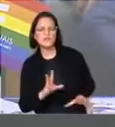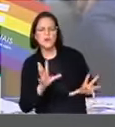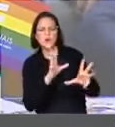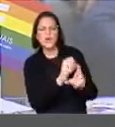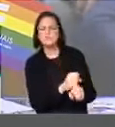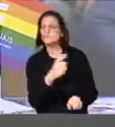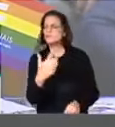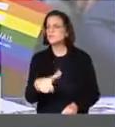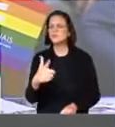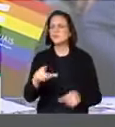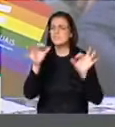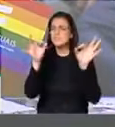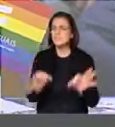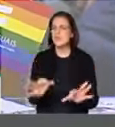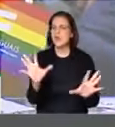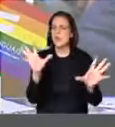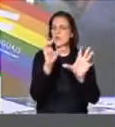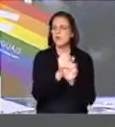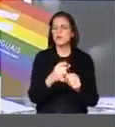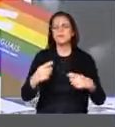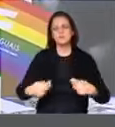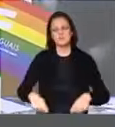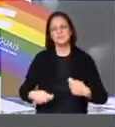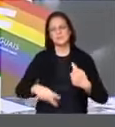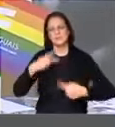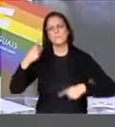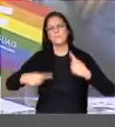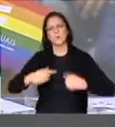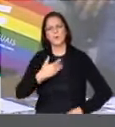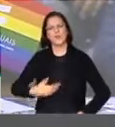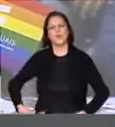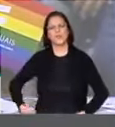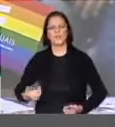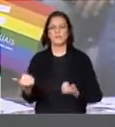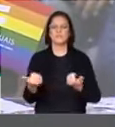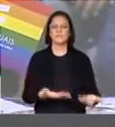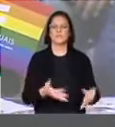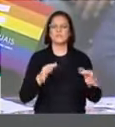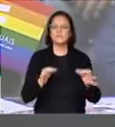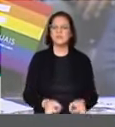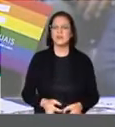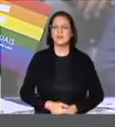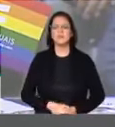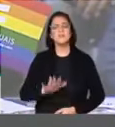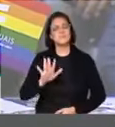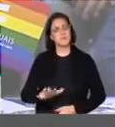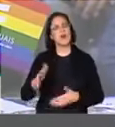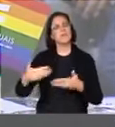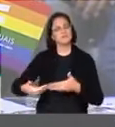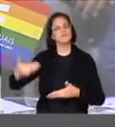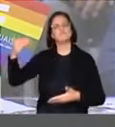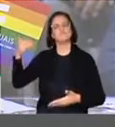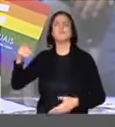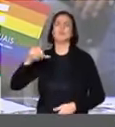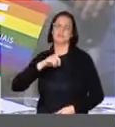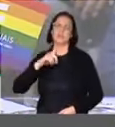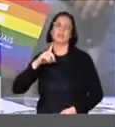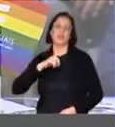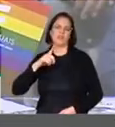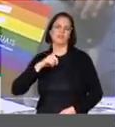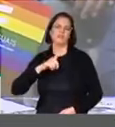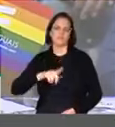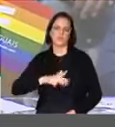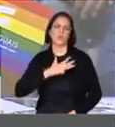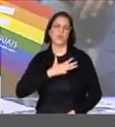a necessidade de nós termos políticas públicas, como foram ousadas, como foram pensadas